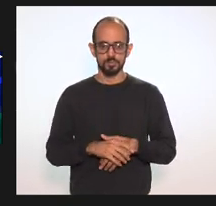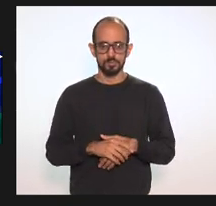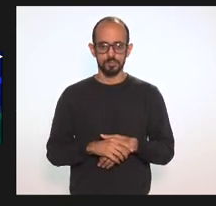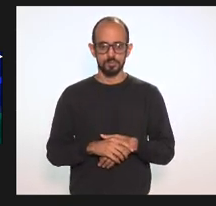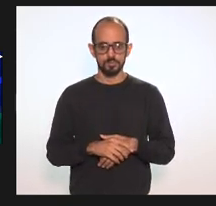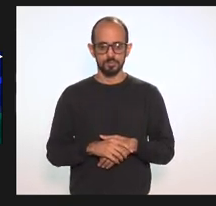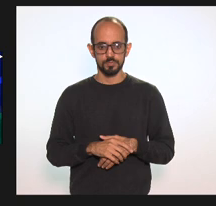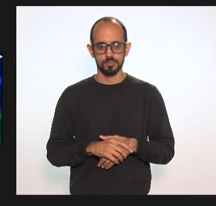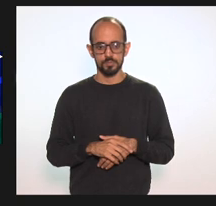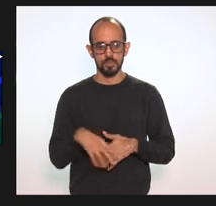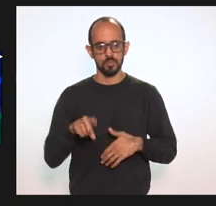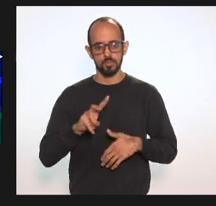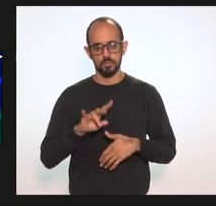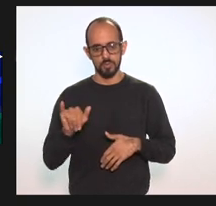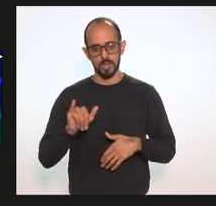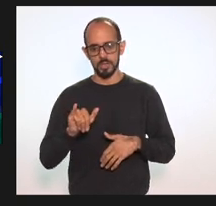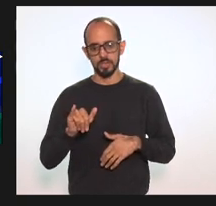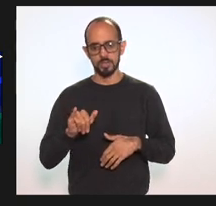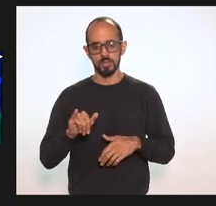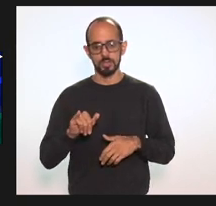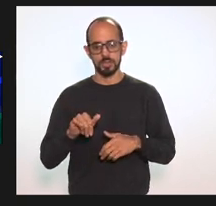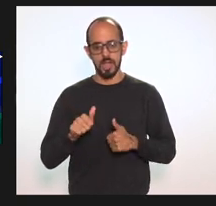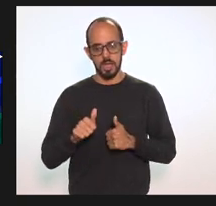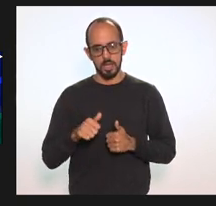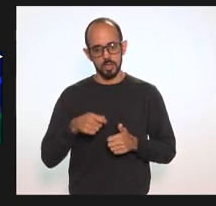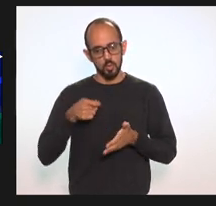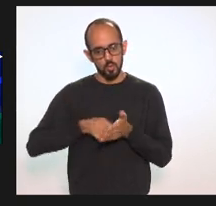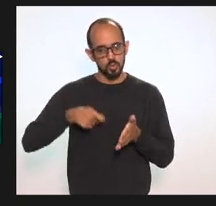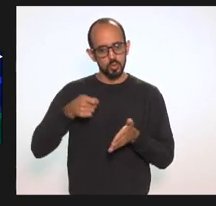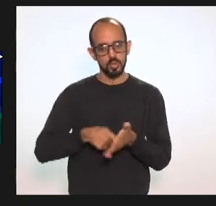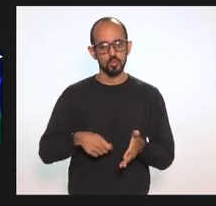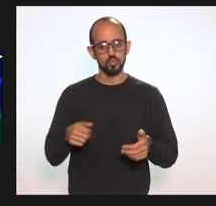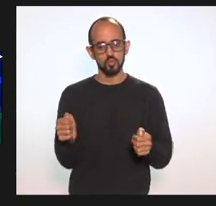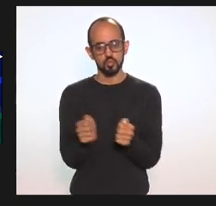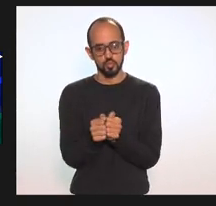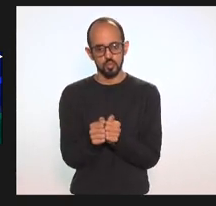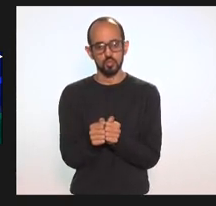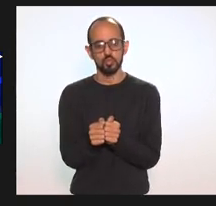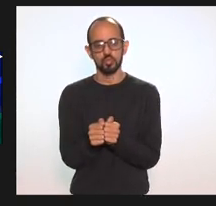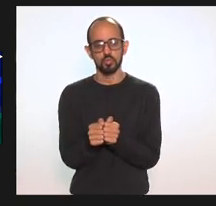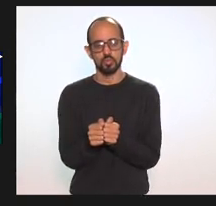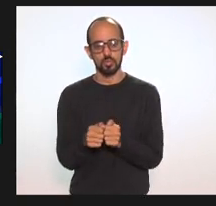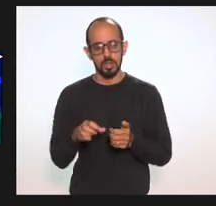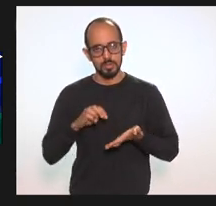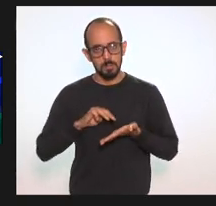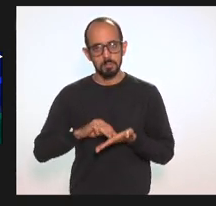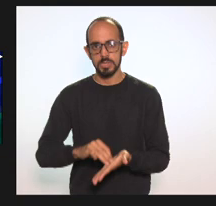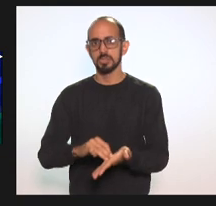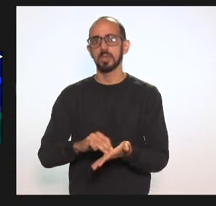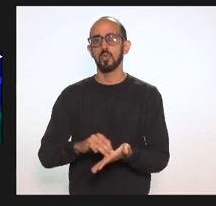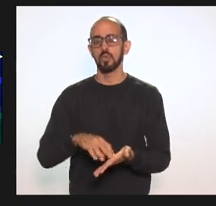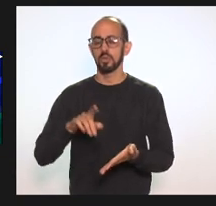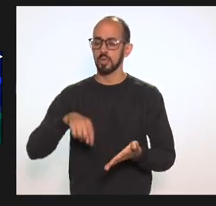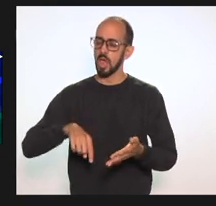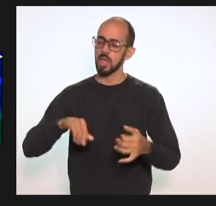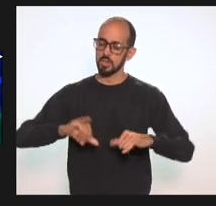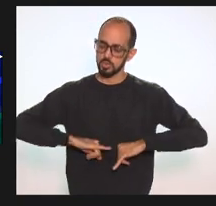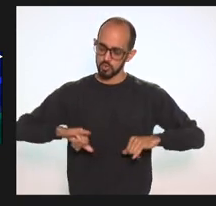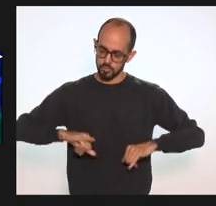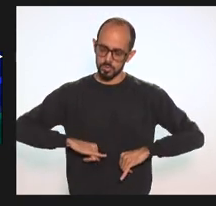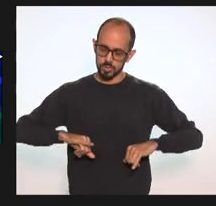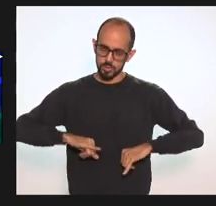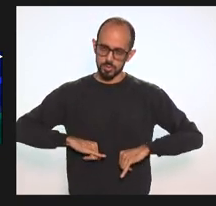que bom time de frente nessa missão que não ser a aba e parabenizar a